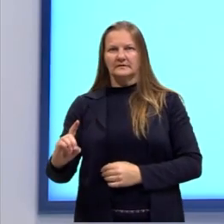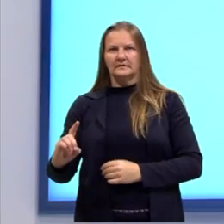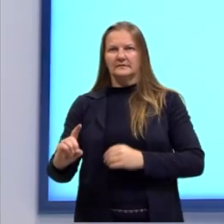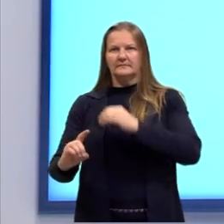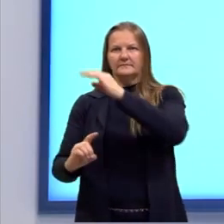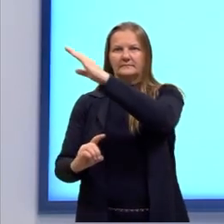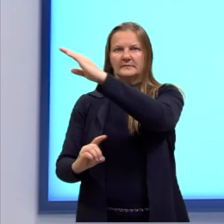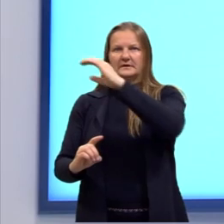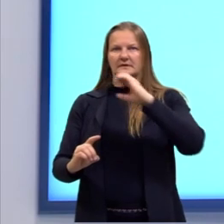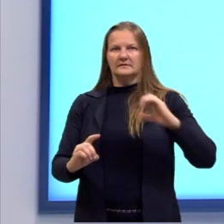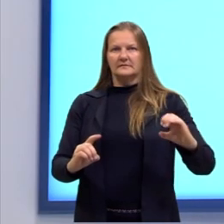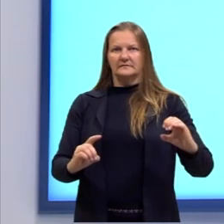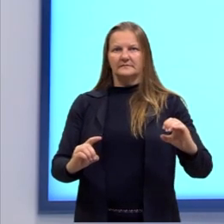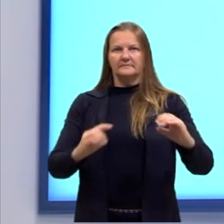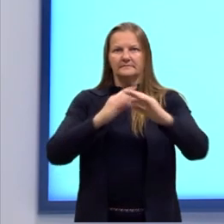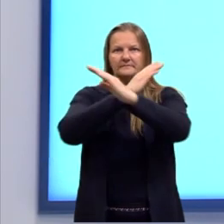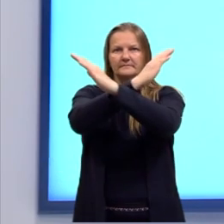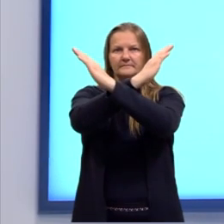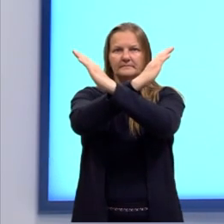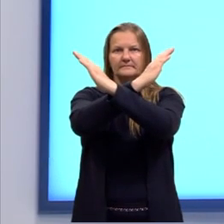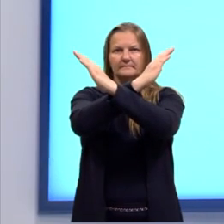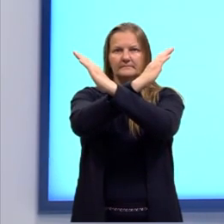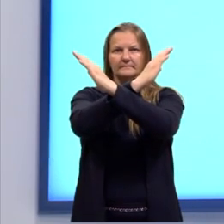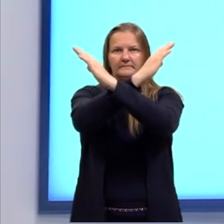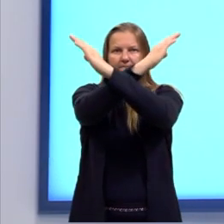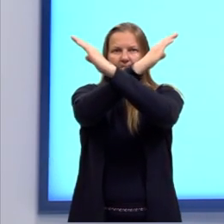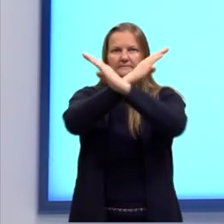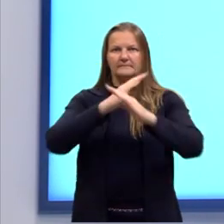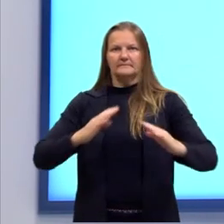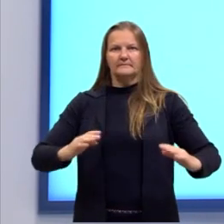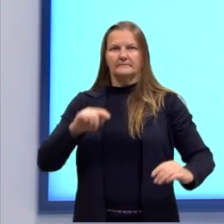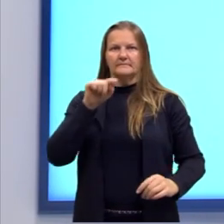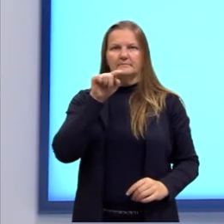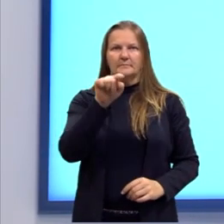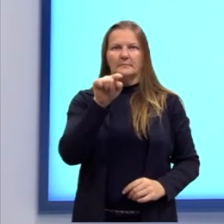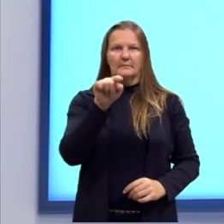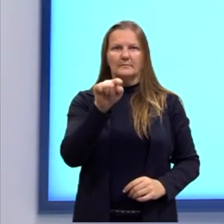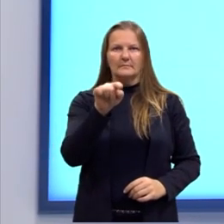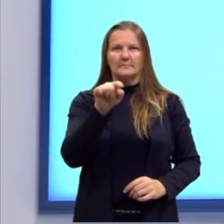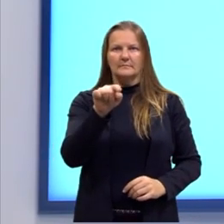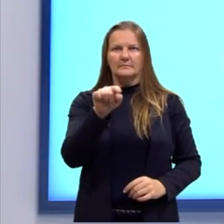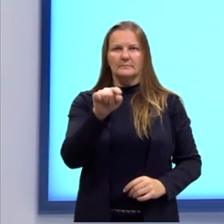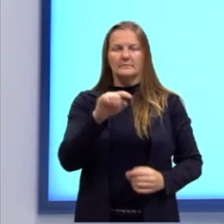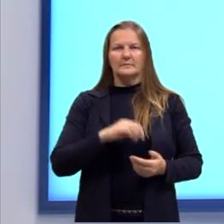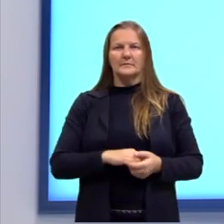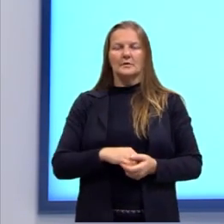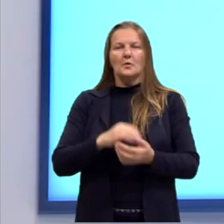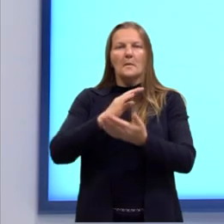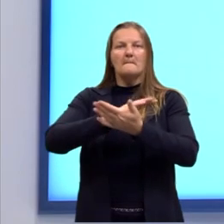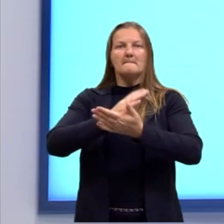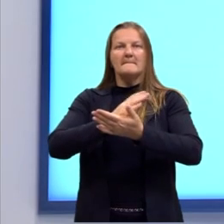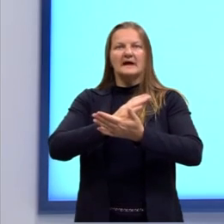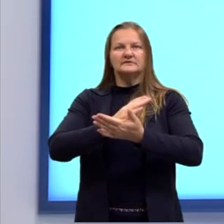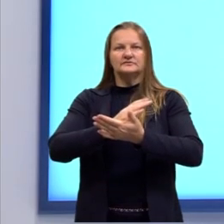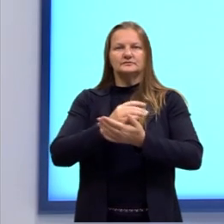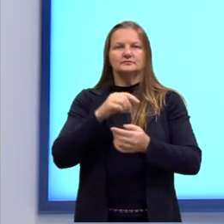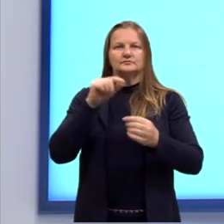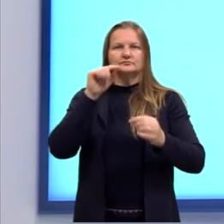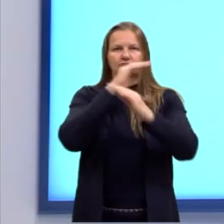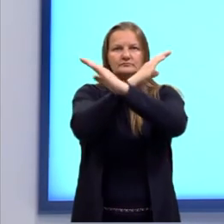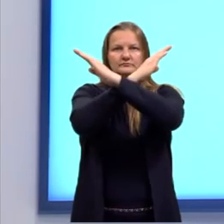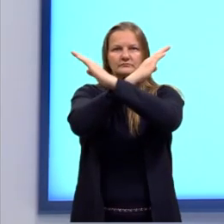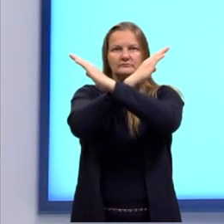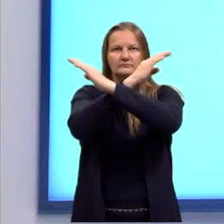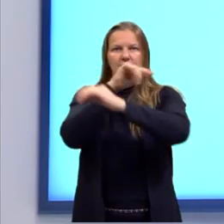também é diagonal BC ela se cruzam em um ponto este ponto nós chamamos de ponto médio ele é representado por